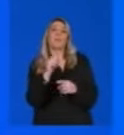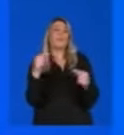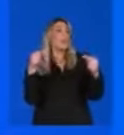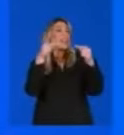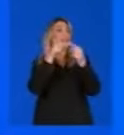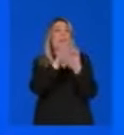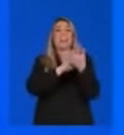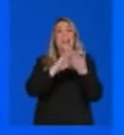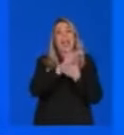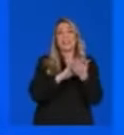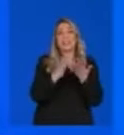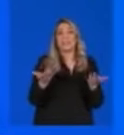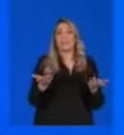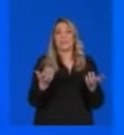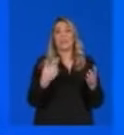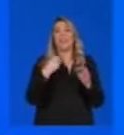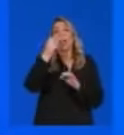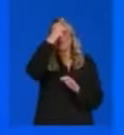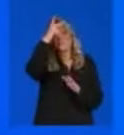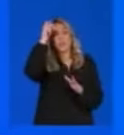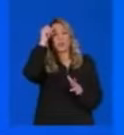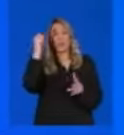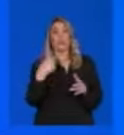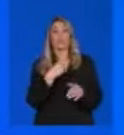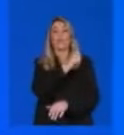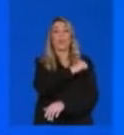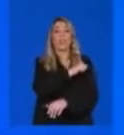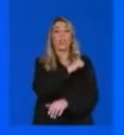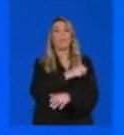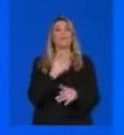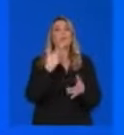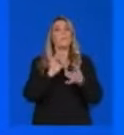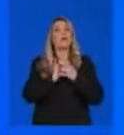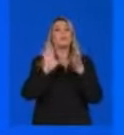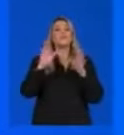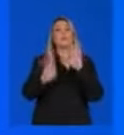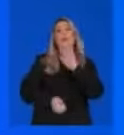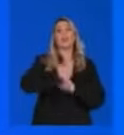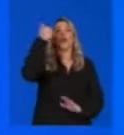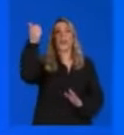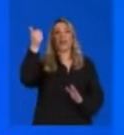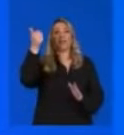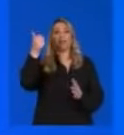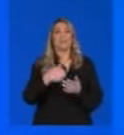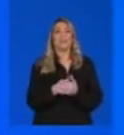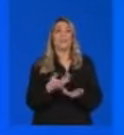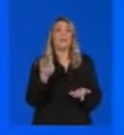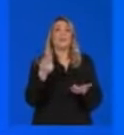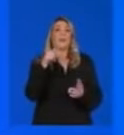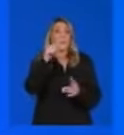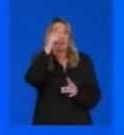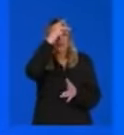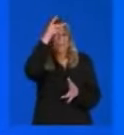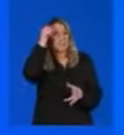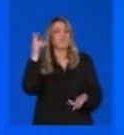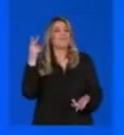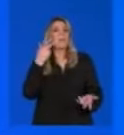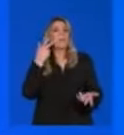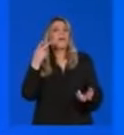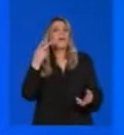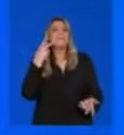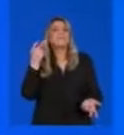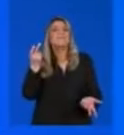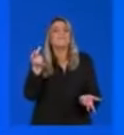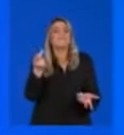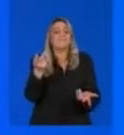a lugar nenhum a prefeitura do Rio não permitiu que isso fosse corrigido Mais especificamente o prefeito hoje nós